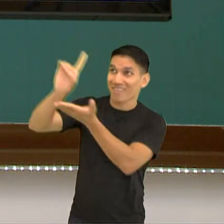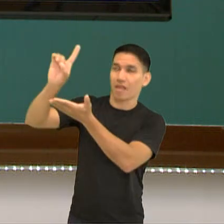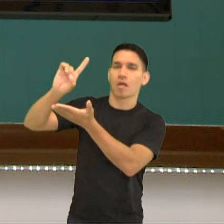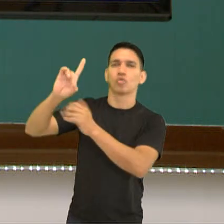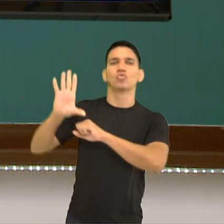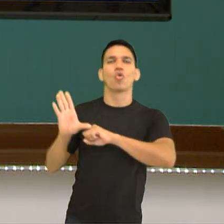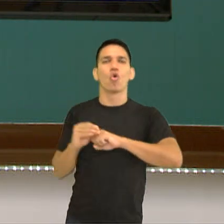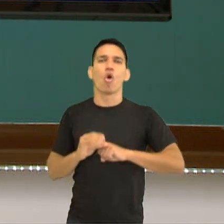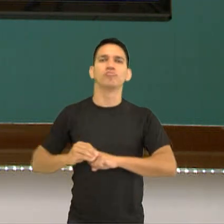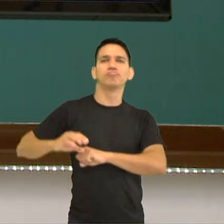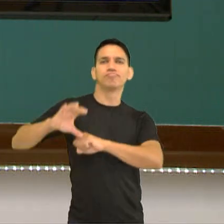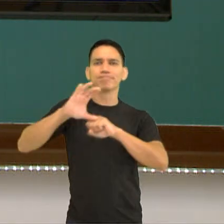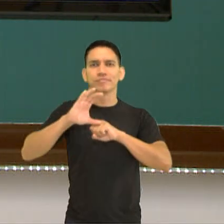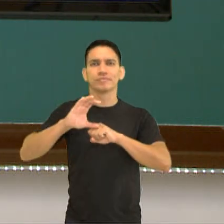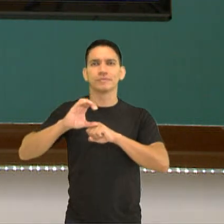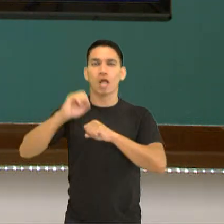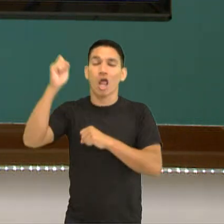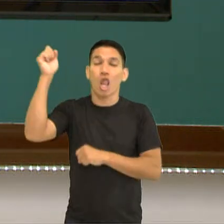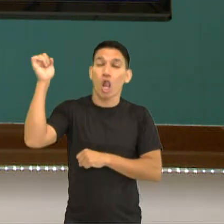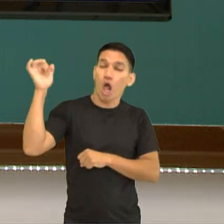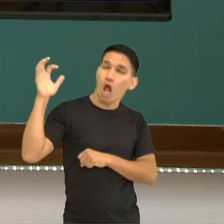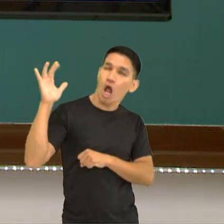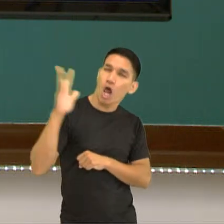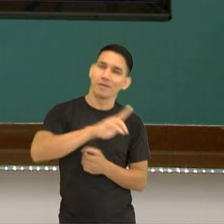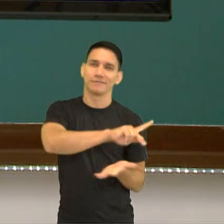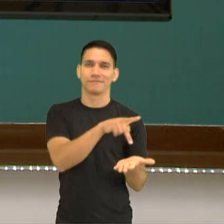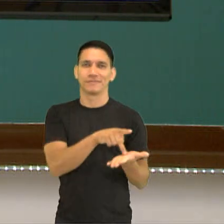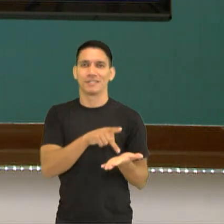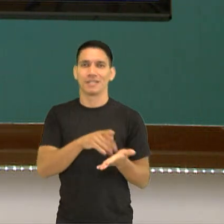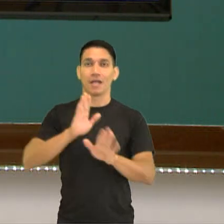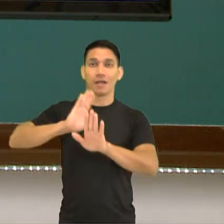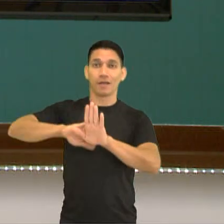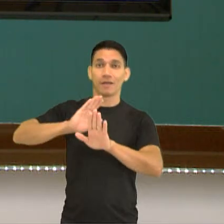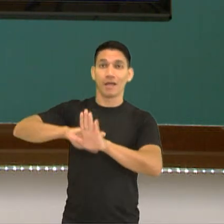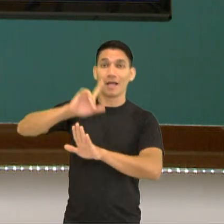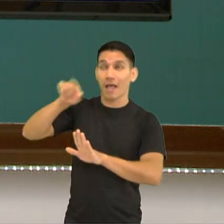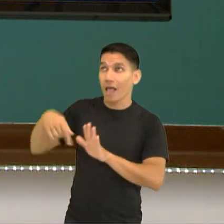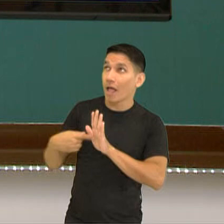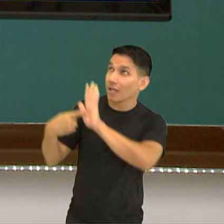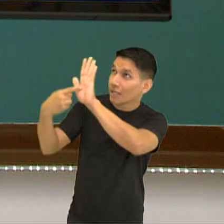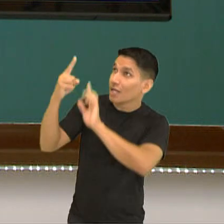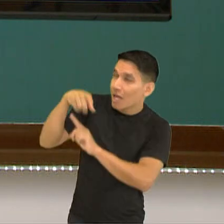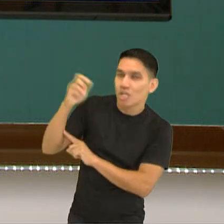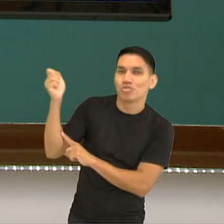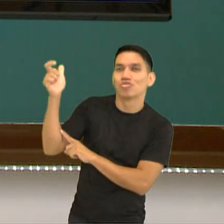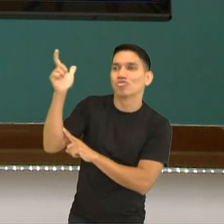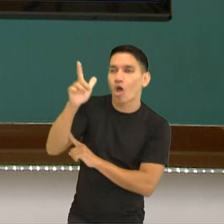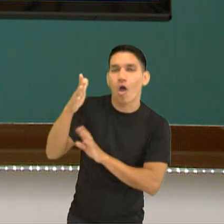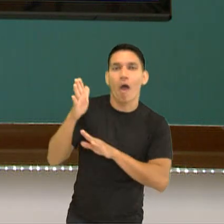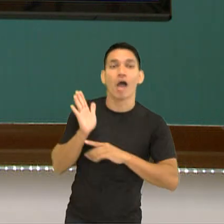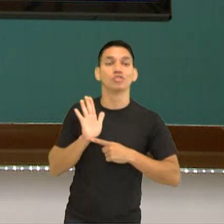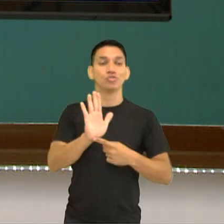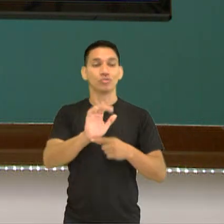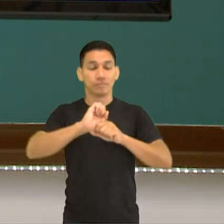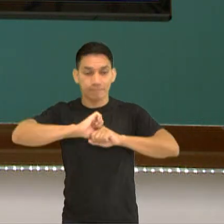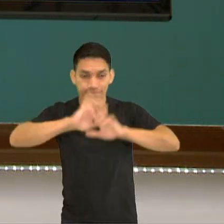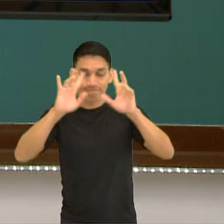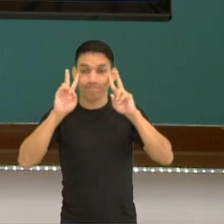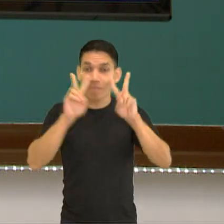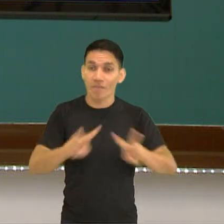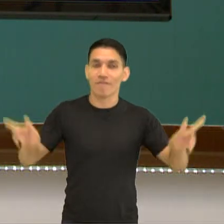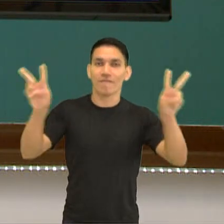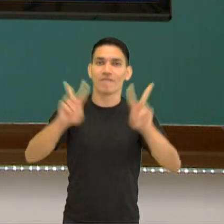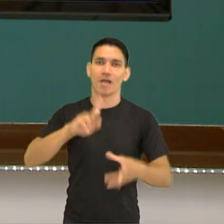luz, a verdade, simbolizado pelo sol, né? O sol é aquilo que nos possibilita enxergar a realidade. E